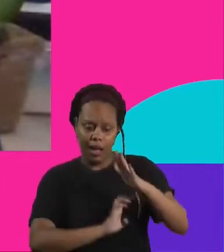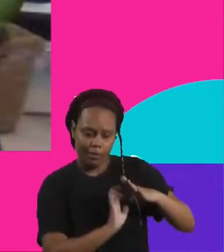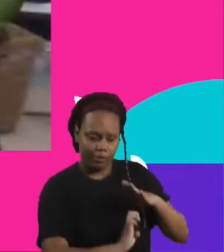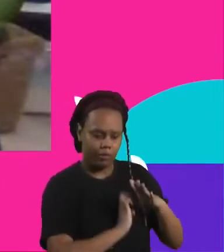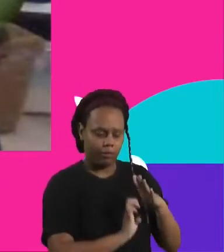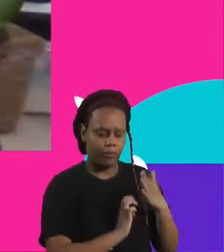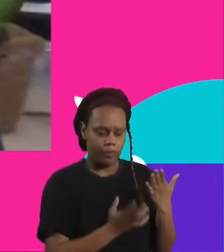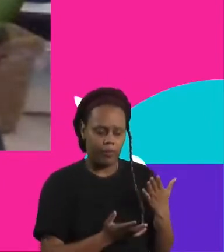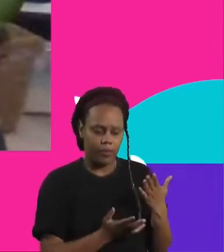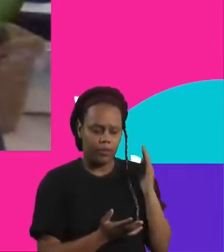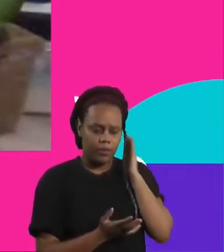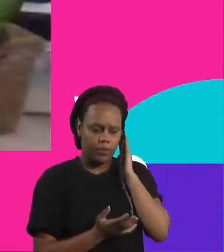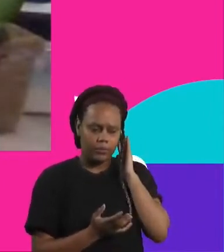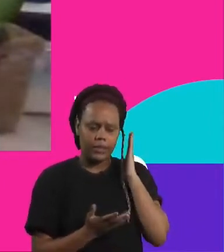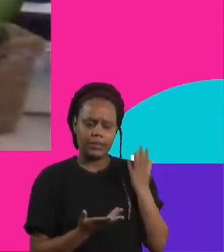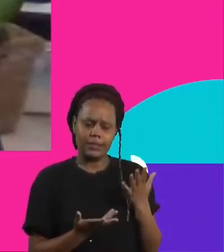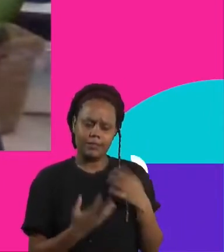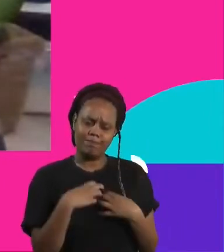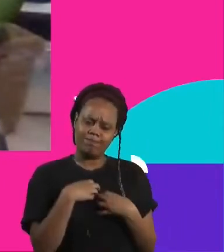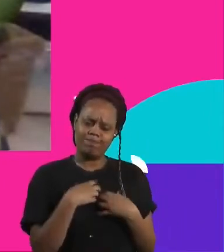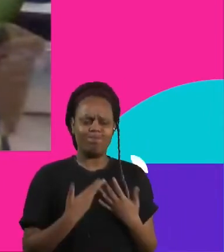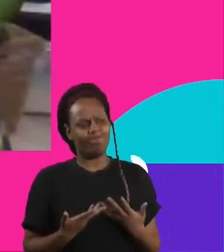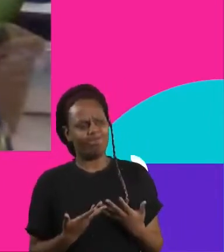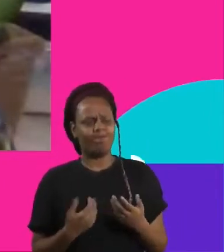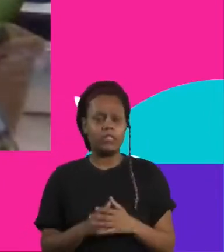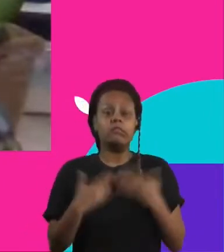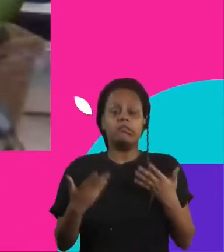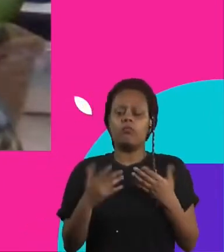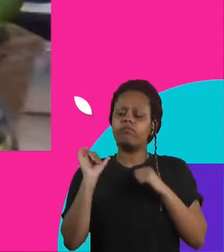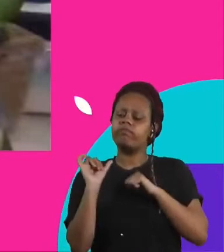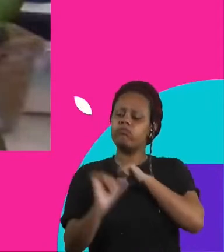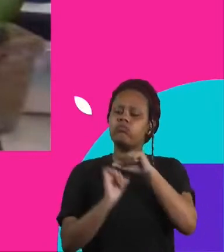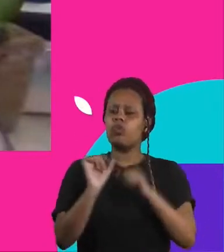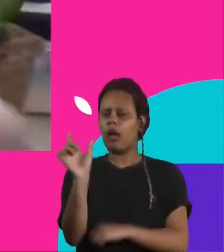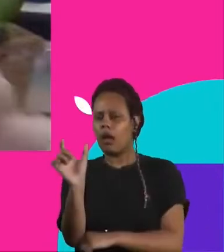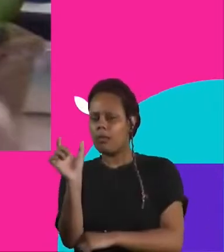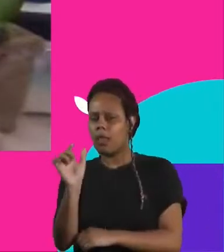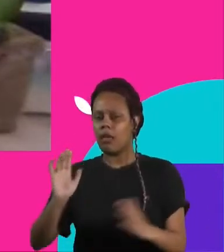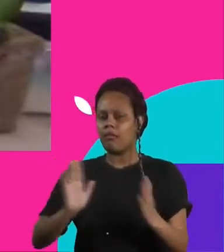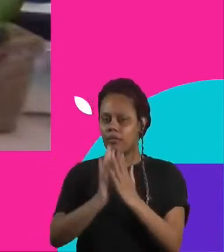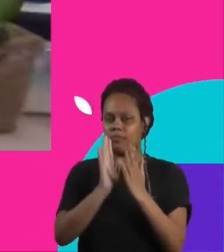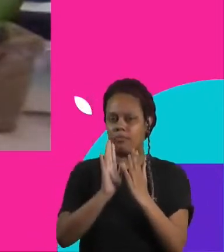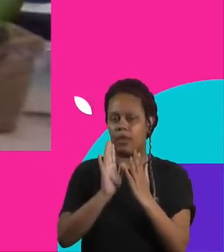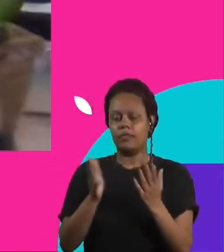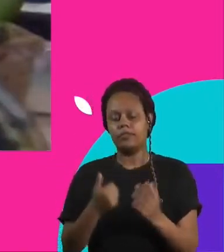trocar a palavra impacto para transformações sociais, como você consegue mensurar suas transformações sociais ou seus